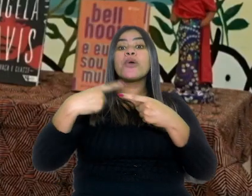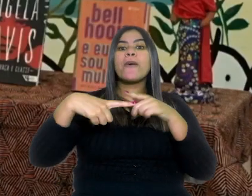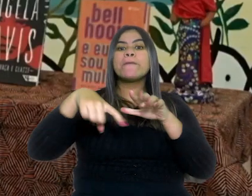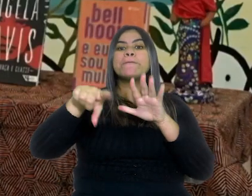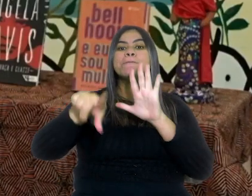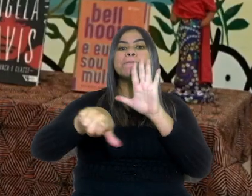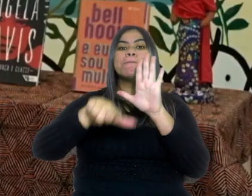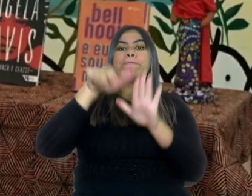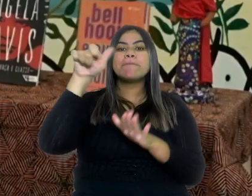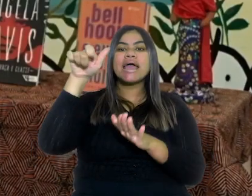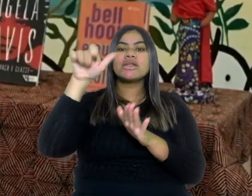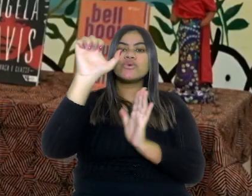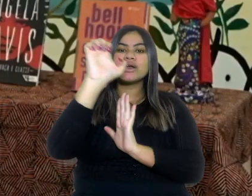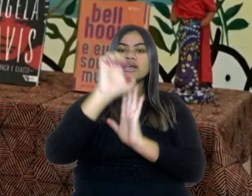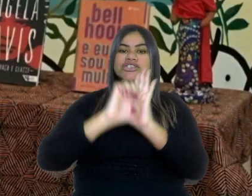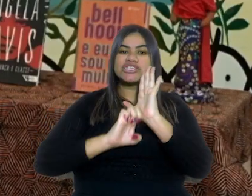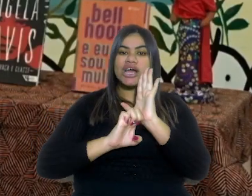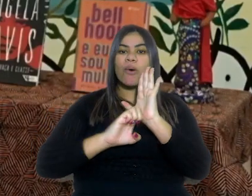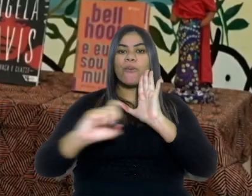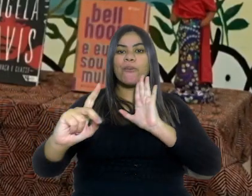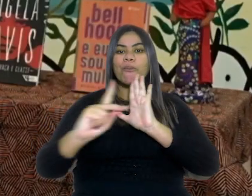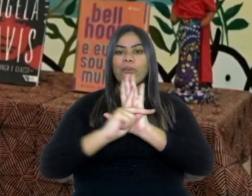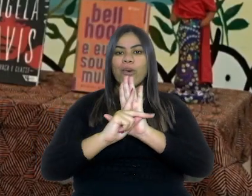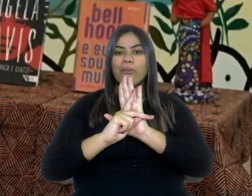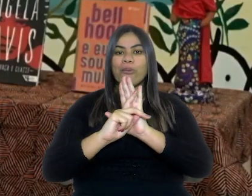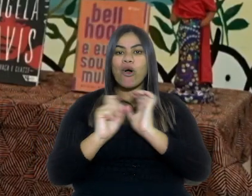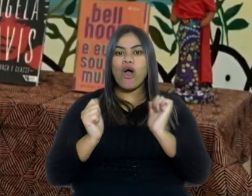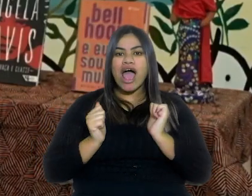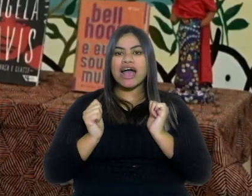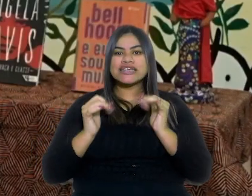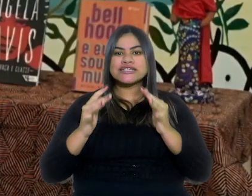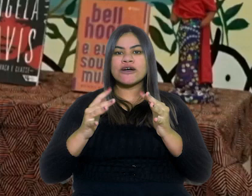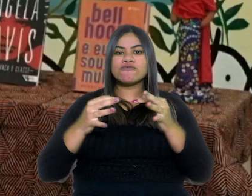Eu busquei exatamente porque foi o primeiro edital